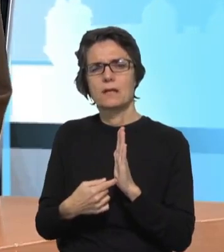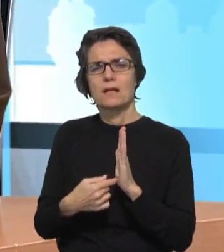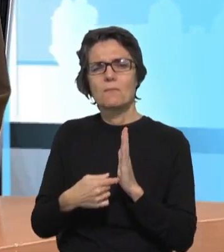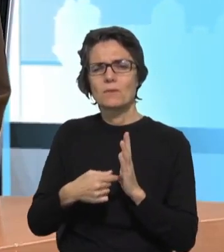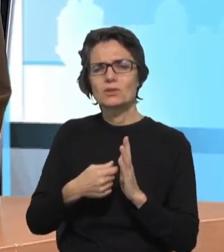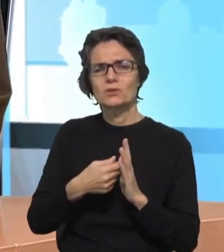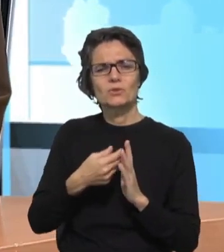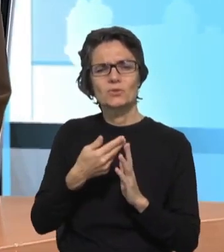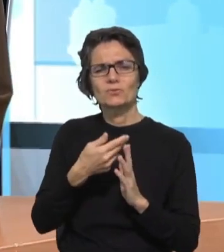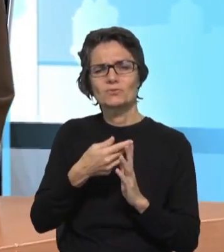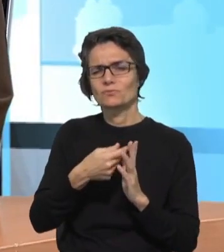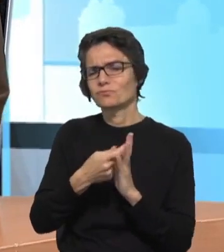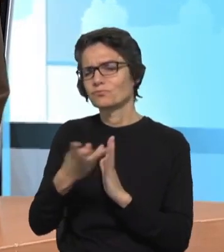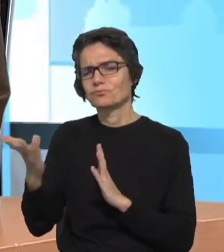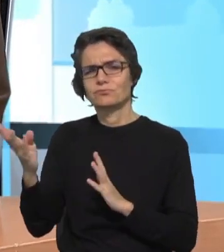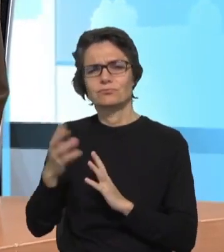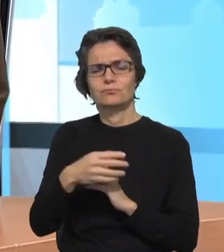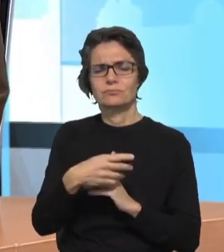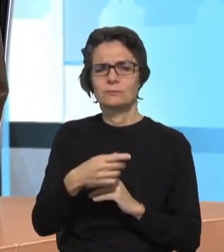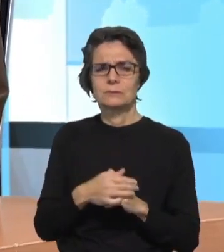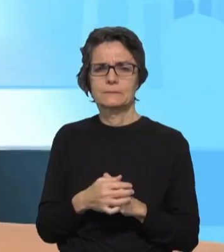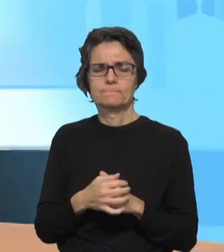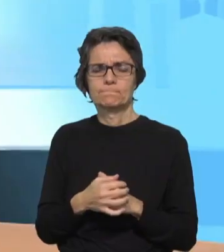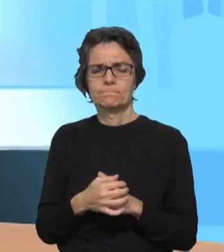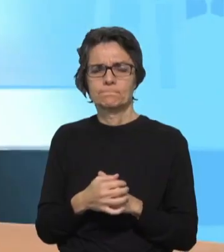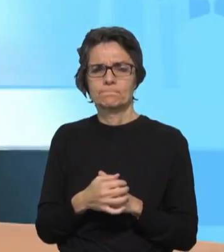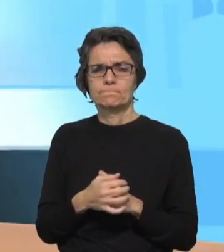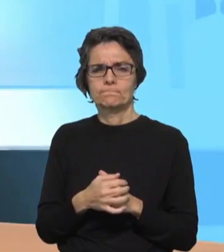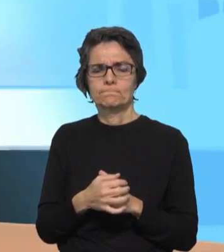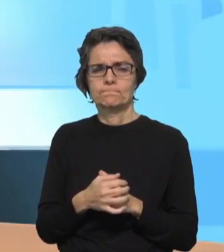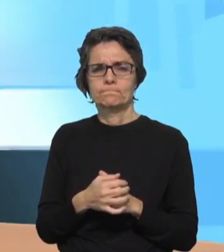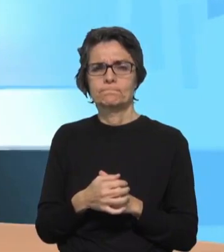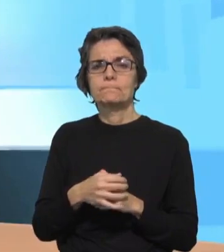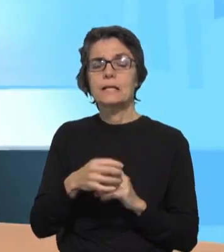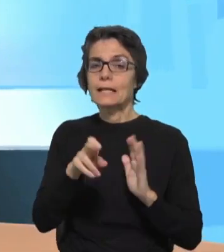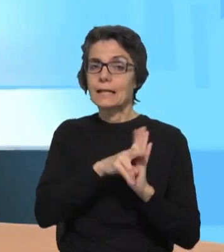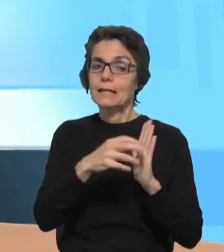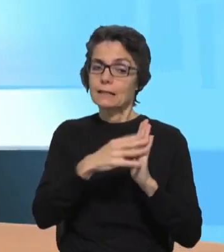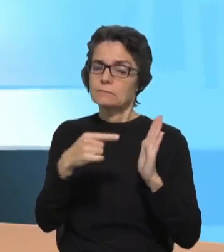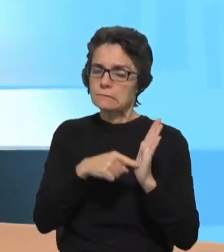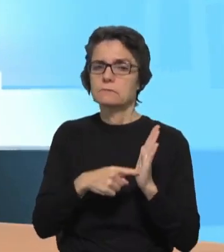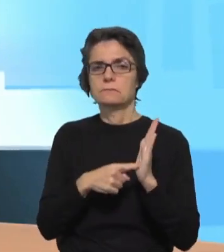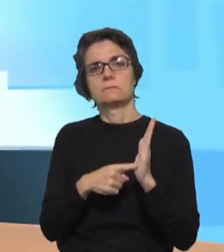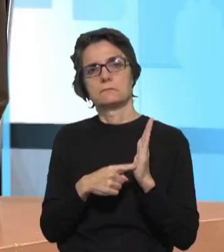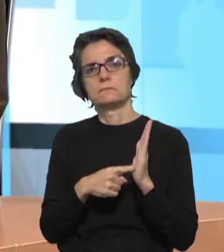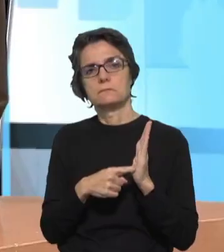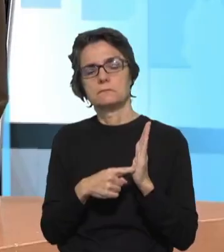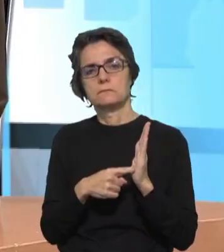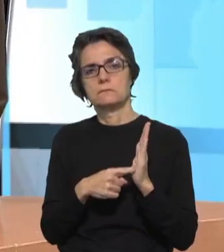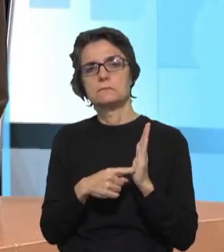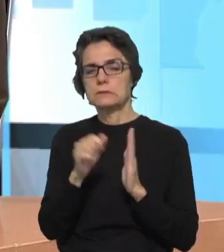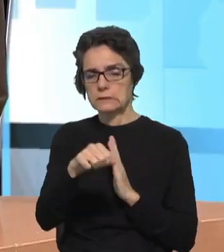de rostos de Francisco de Assis junto do irmão. E que se revêem nesta regra. Isso vem nesta regra. Aliás, São Francisco,